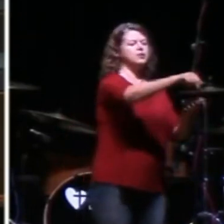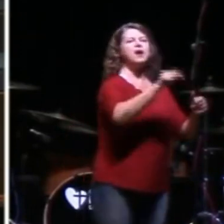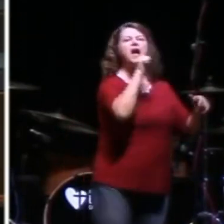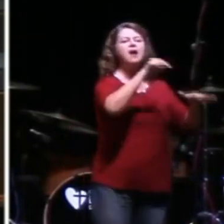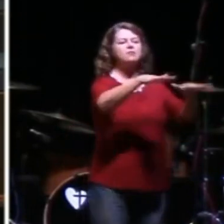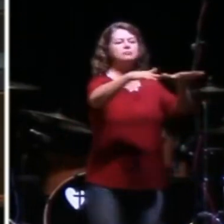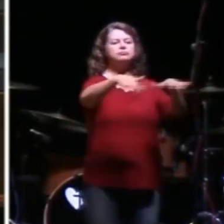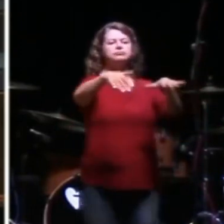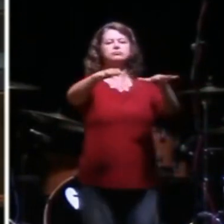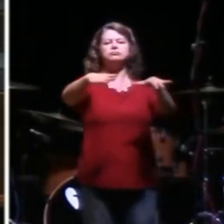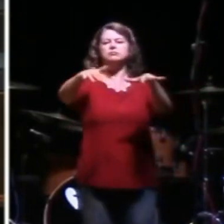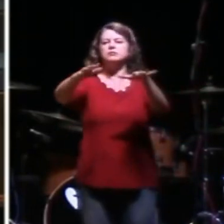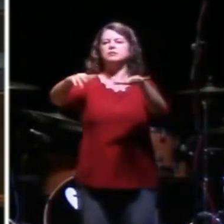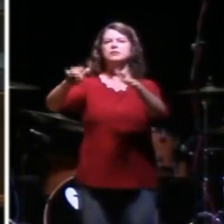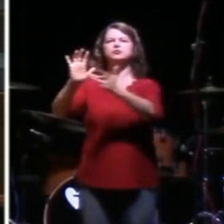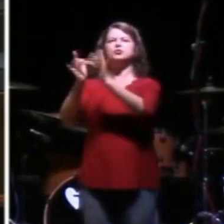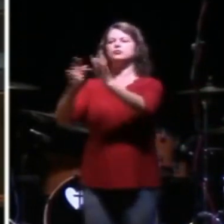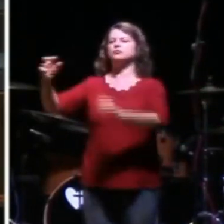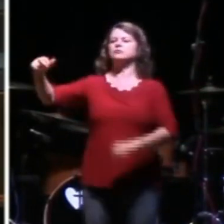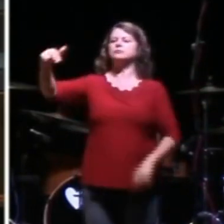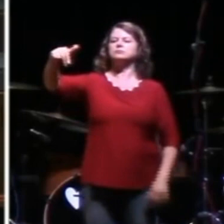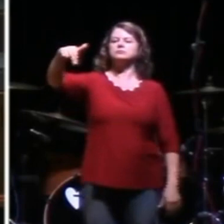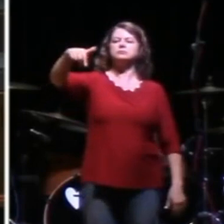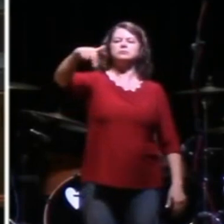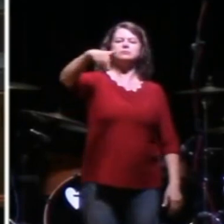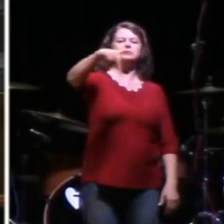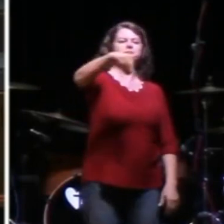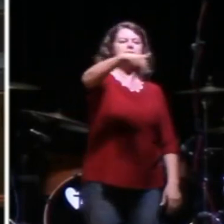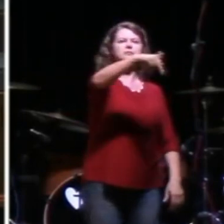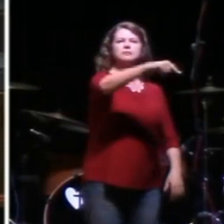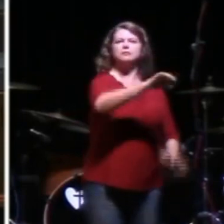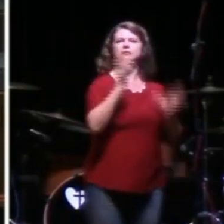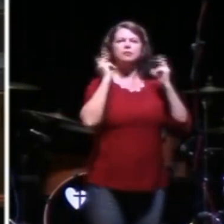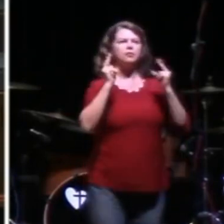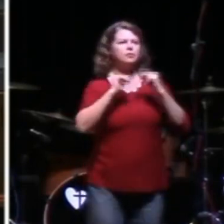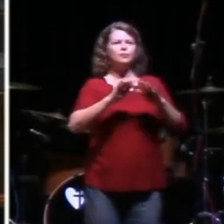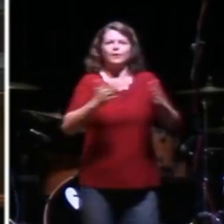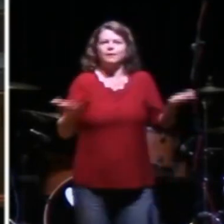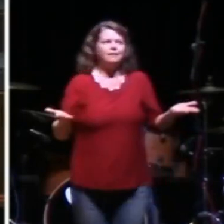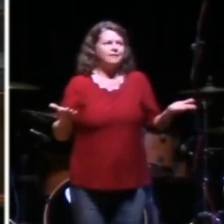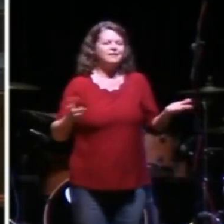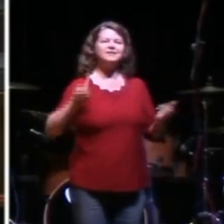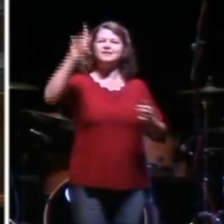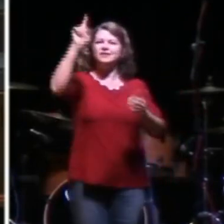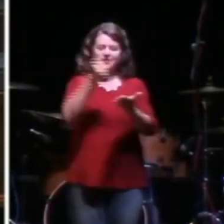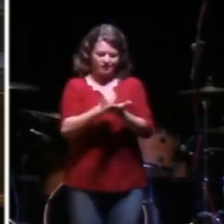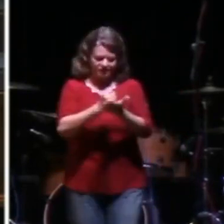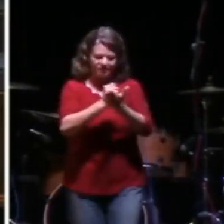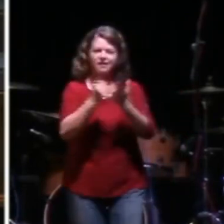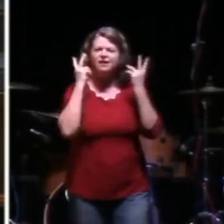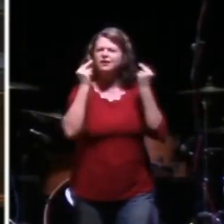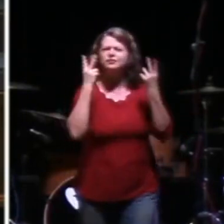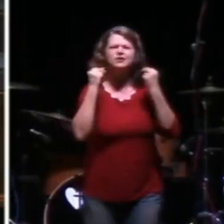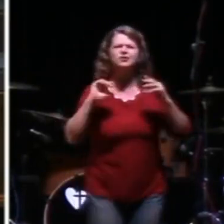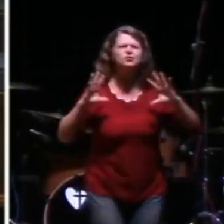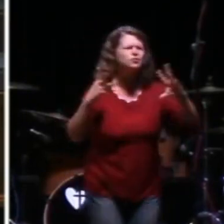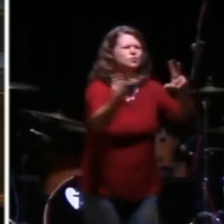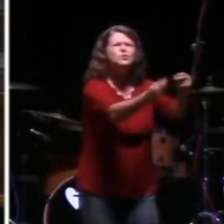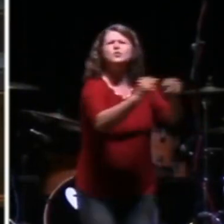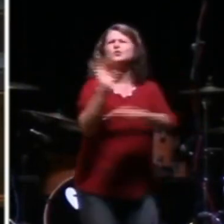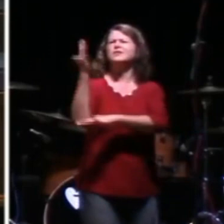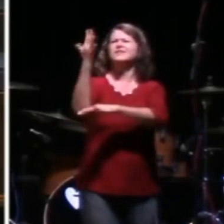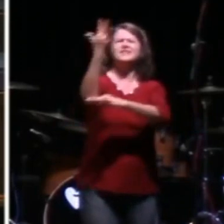deus é um deus que tem controle sobre a natureza as pessoas querem colocar os em controláveis incêndio na